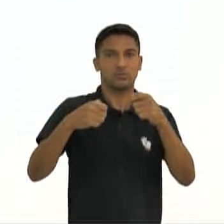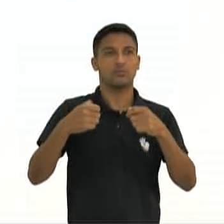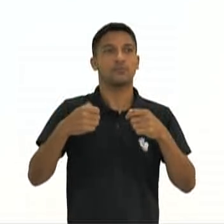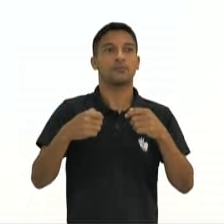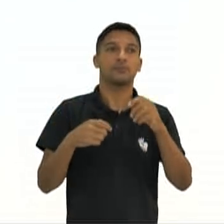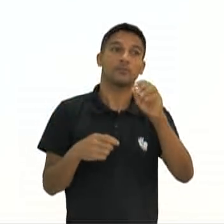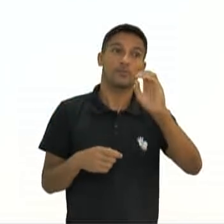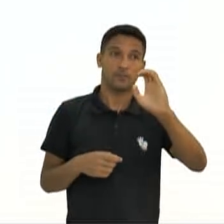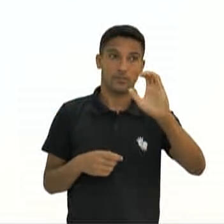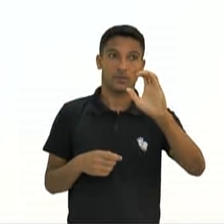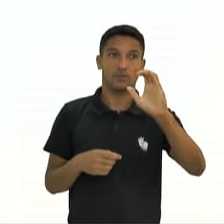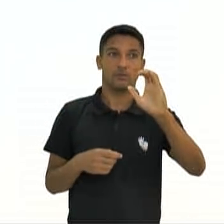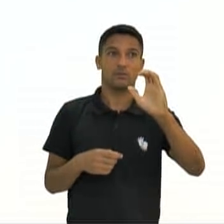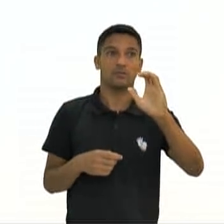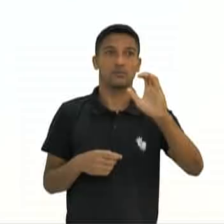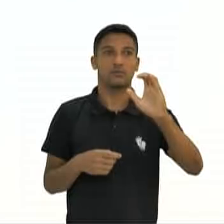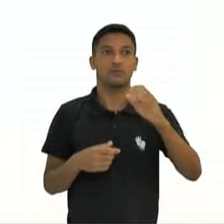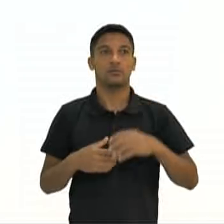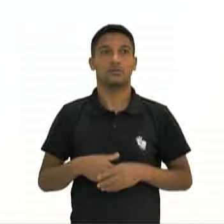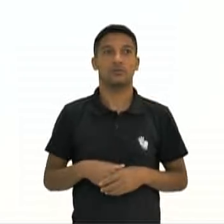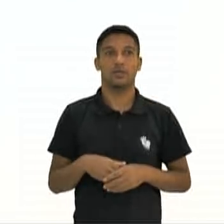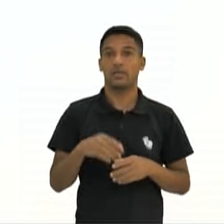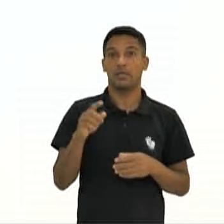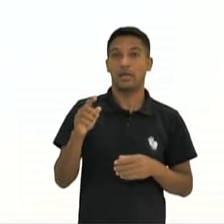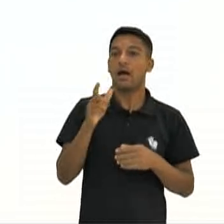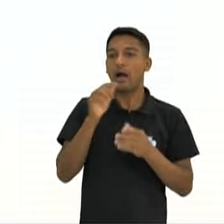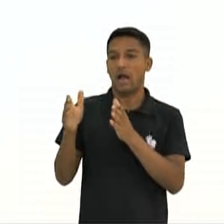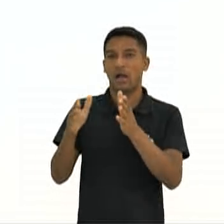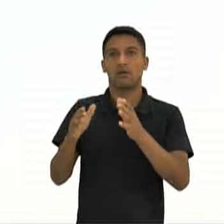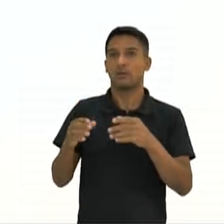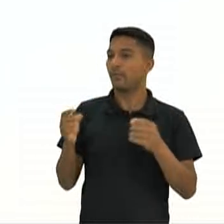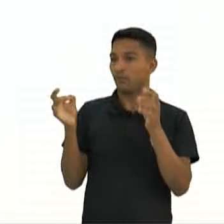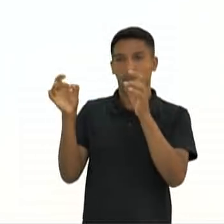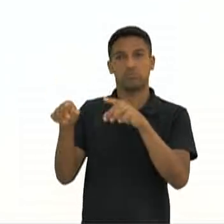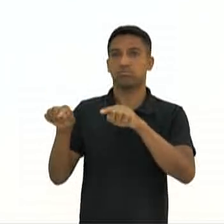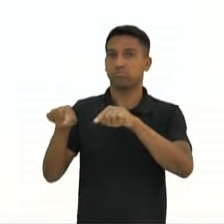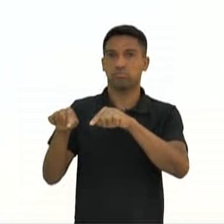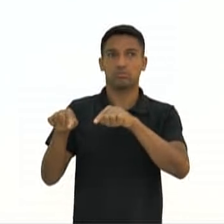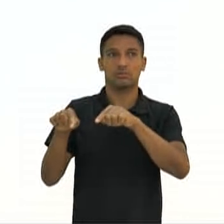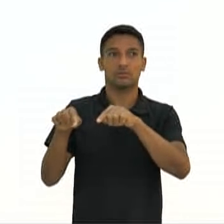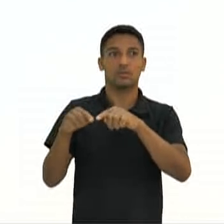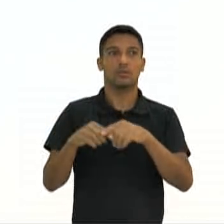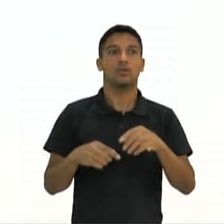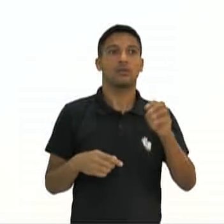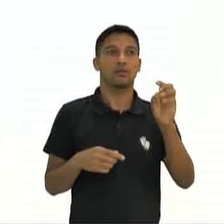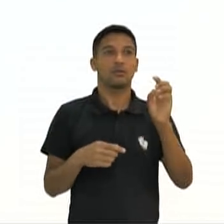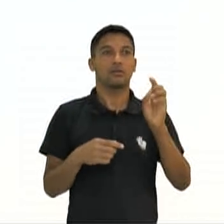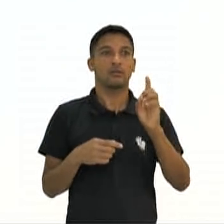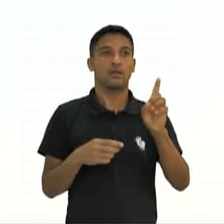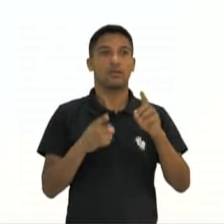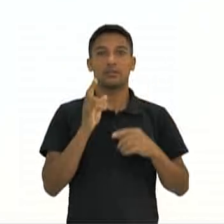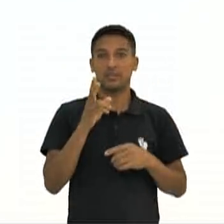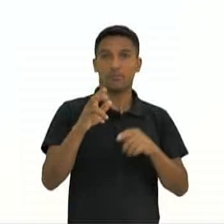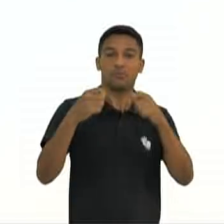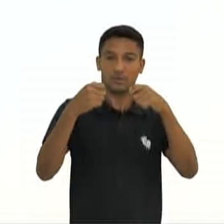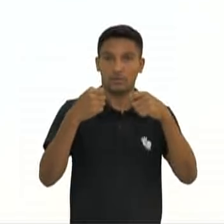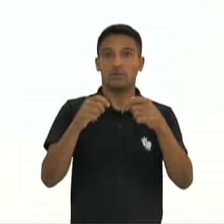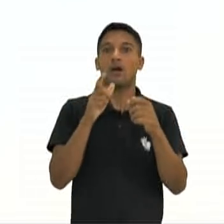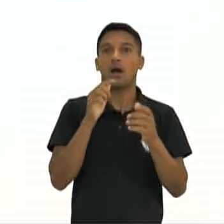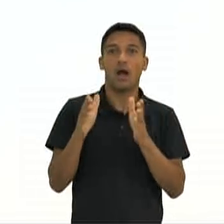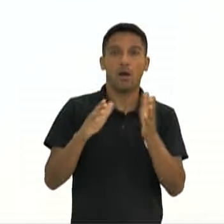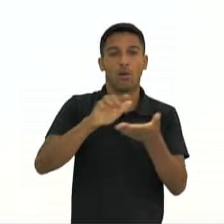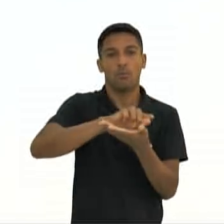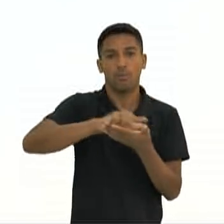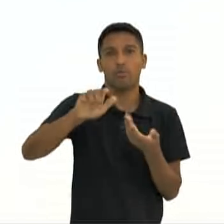que possível aproveitar a água da chuva para fins potáveis. Vamos marcar a alternativa que não representa,